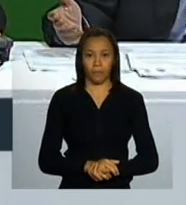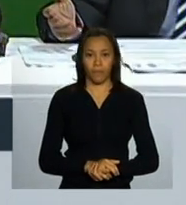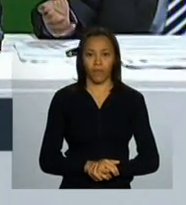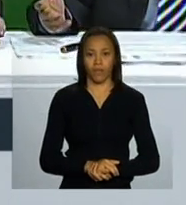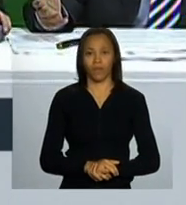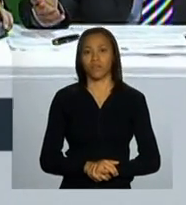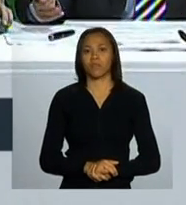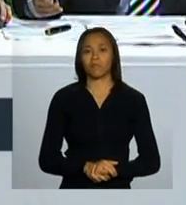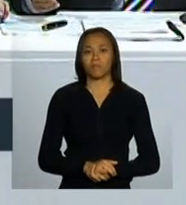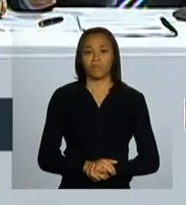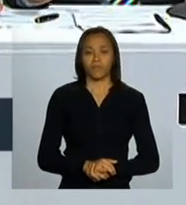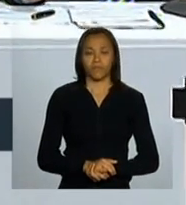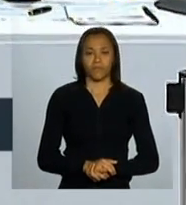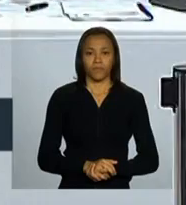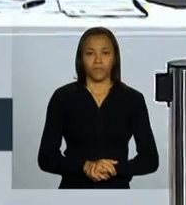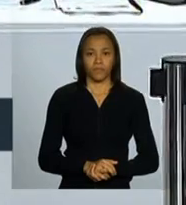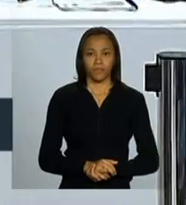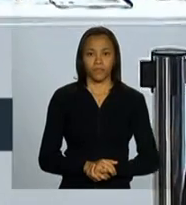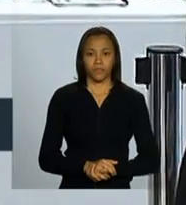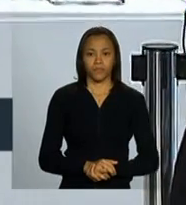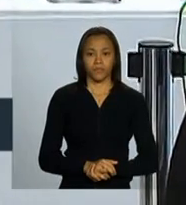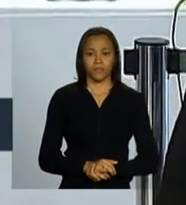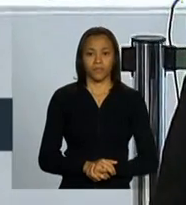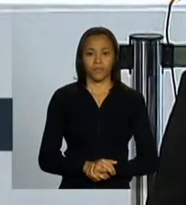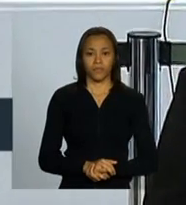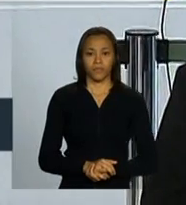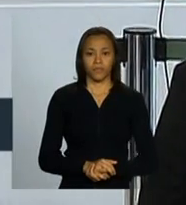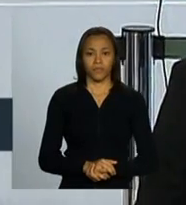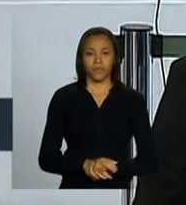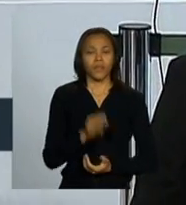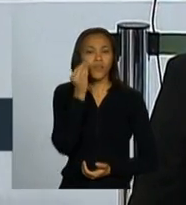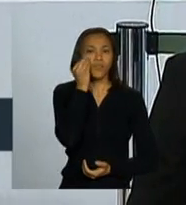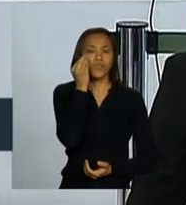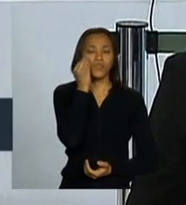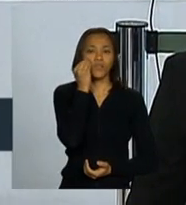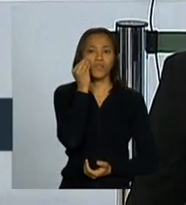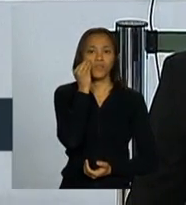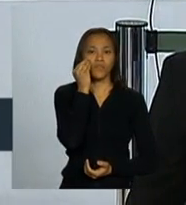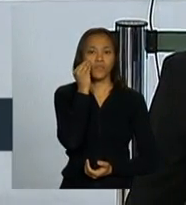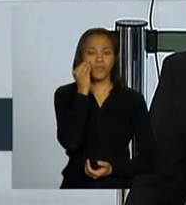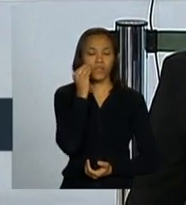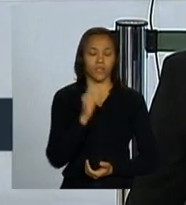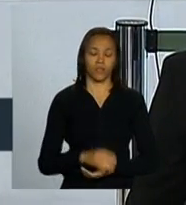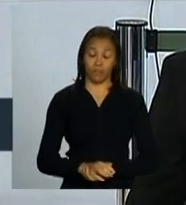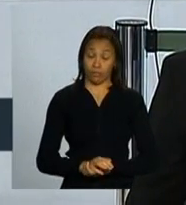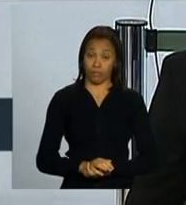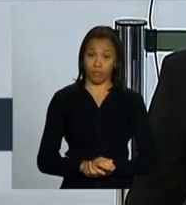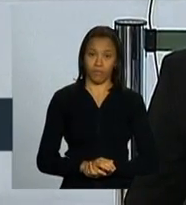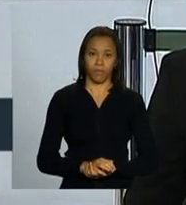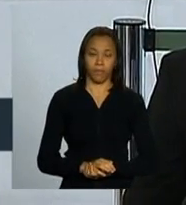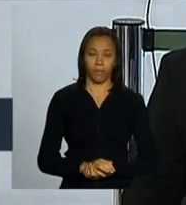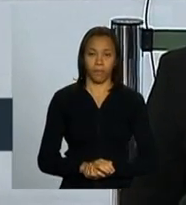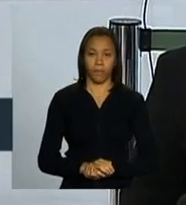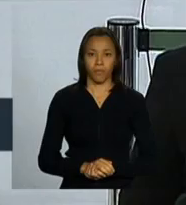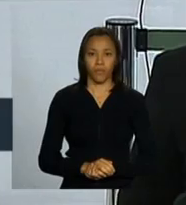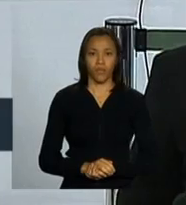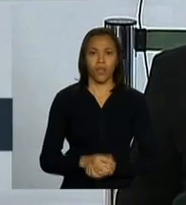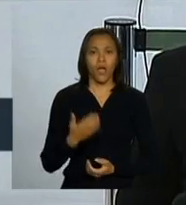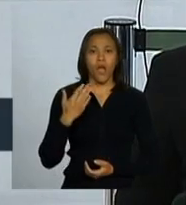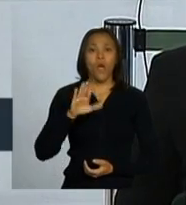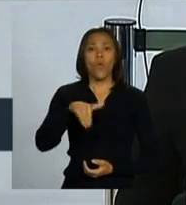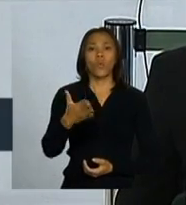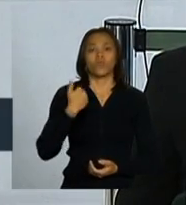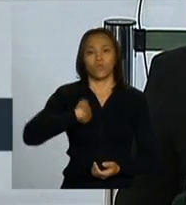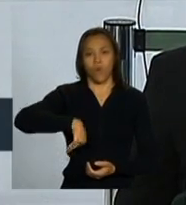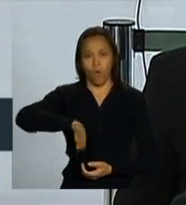É o Paulo aqui. É o Paulo. Deixa eu tentar aqui fazer um comentário a propósito. Quando nós